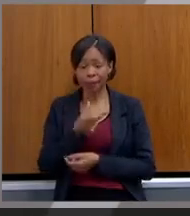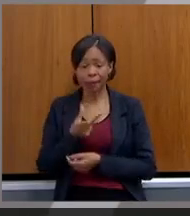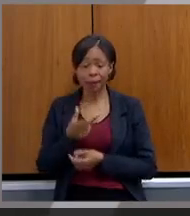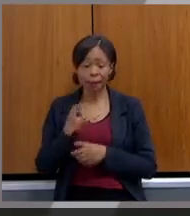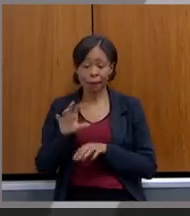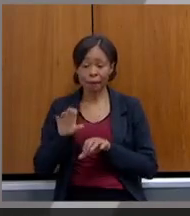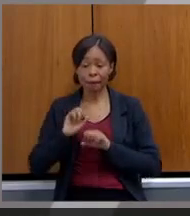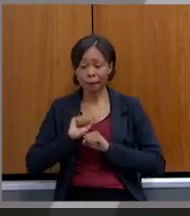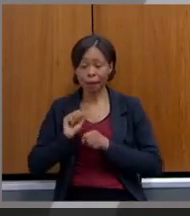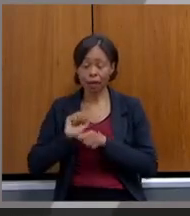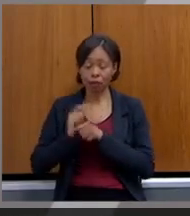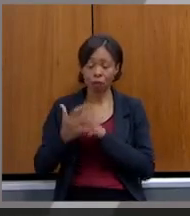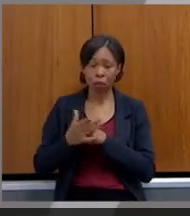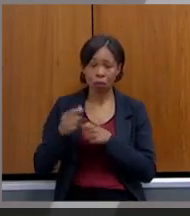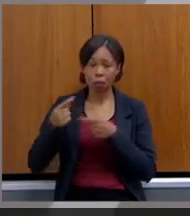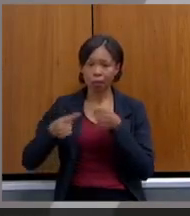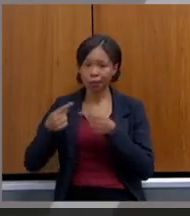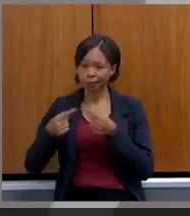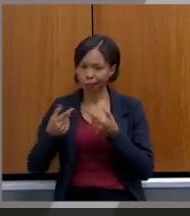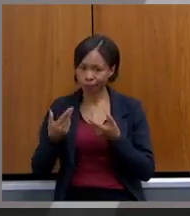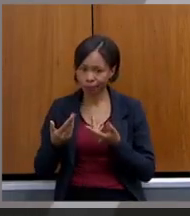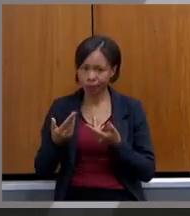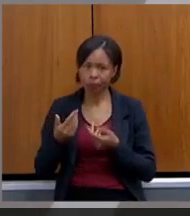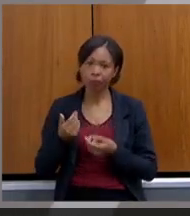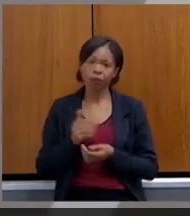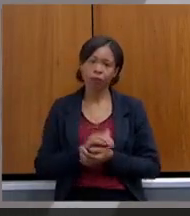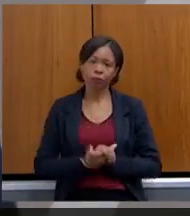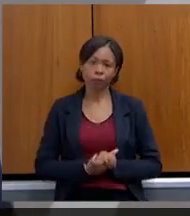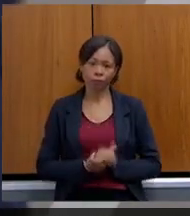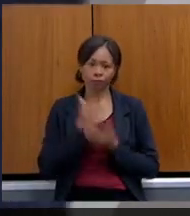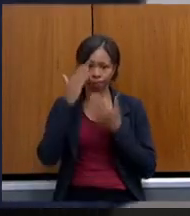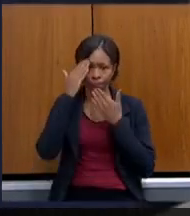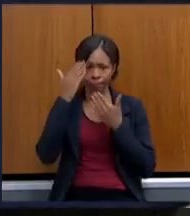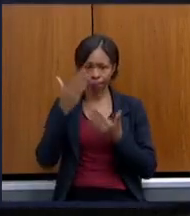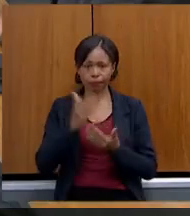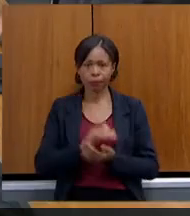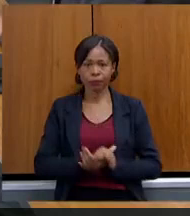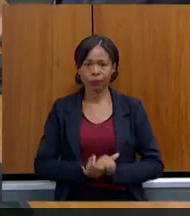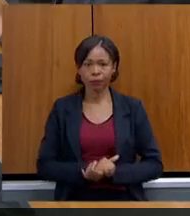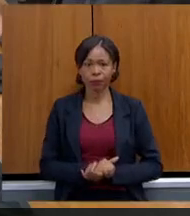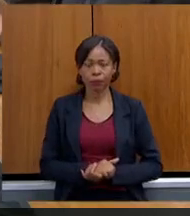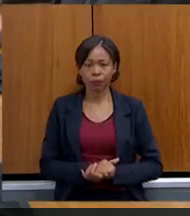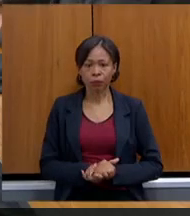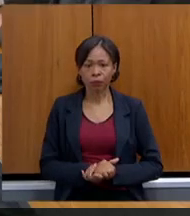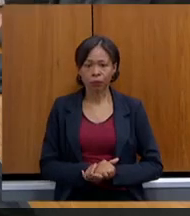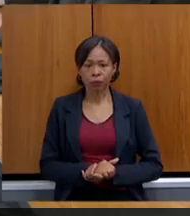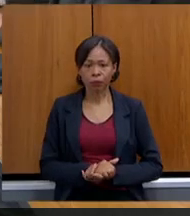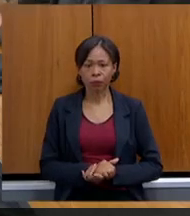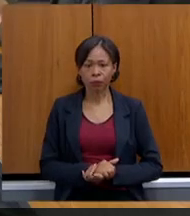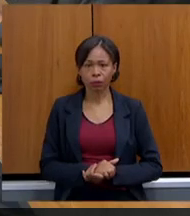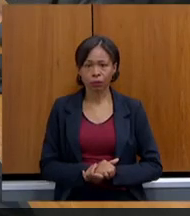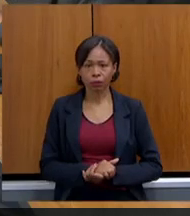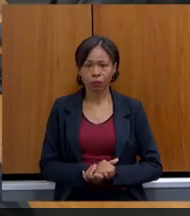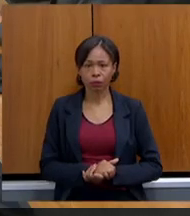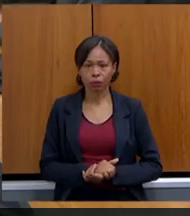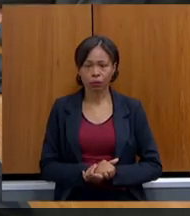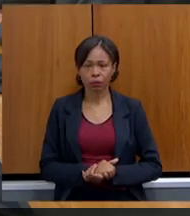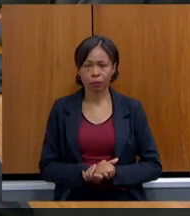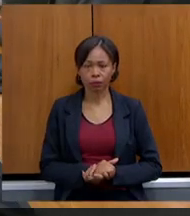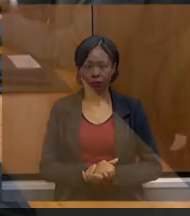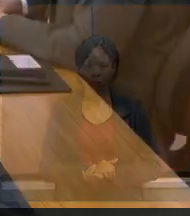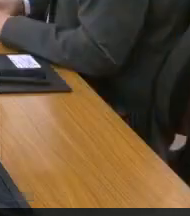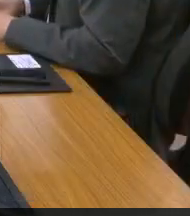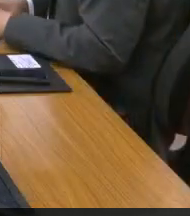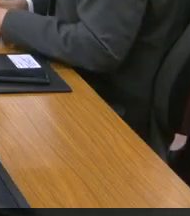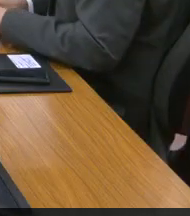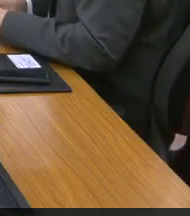ele mais solução e algumas tem que fazer obrigado obrigado Deputado Antonio Carlos Arantes vou